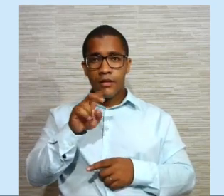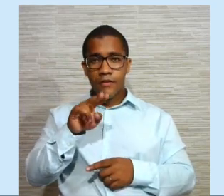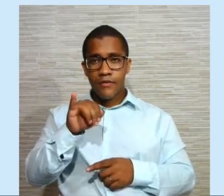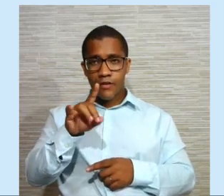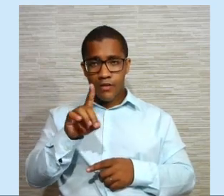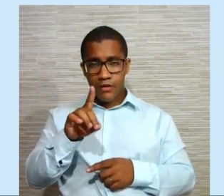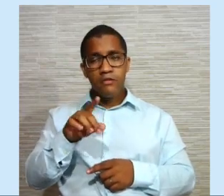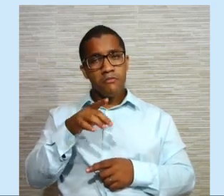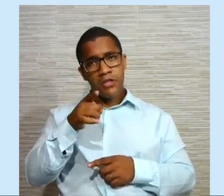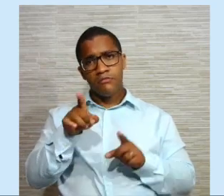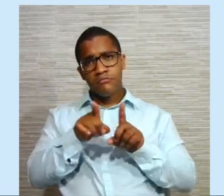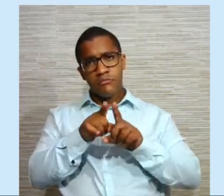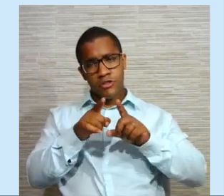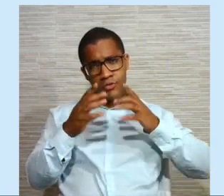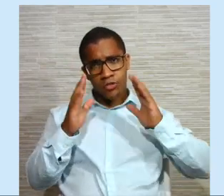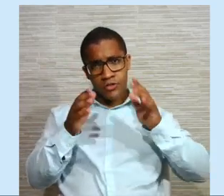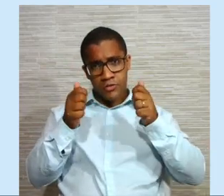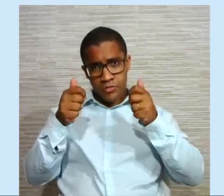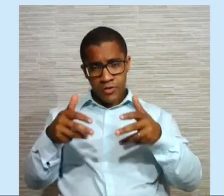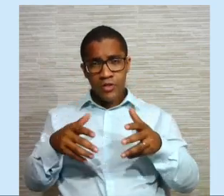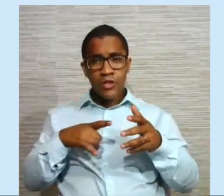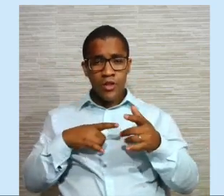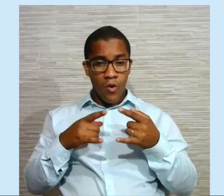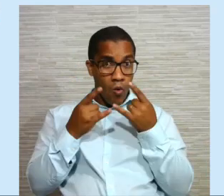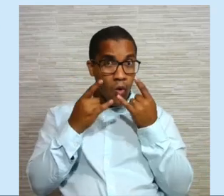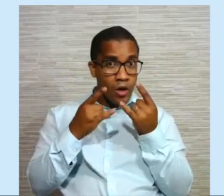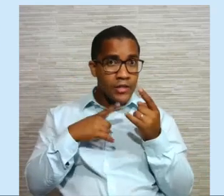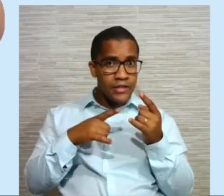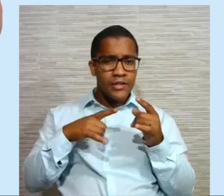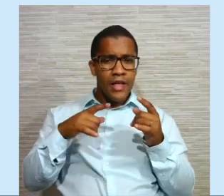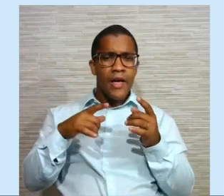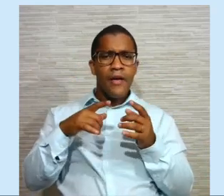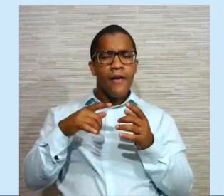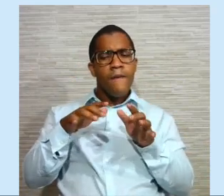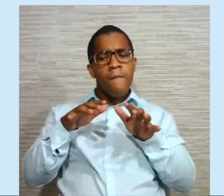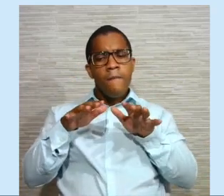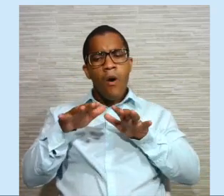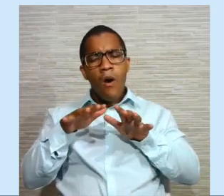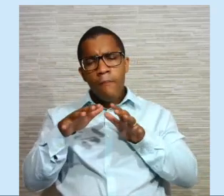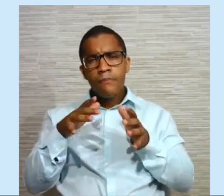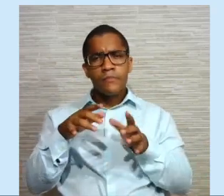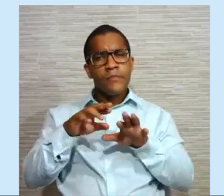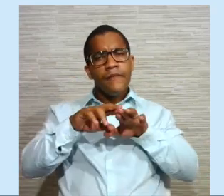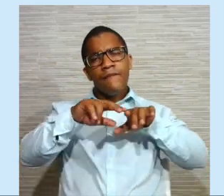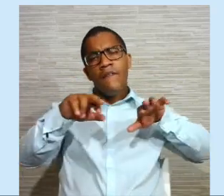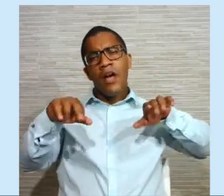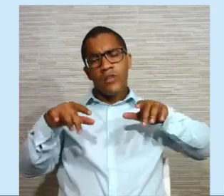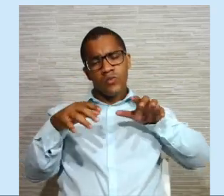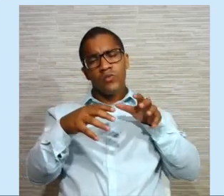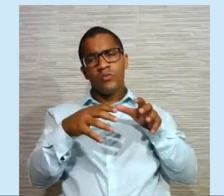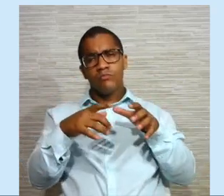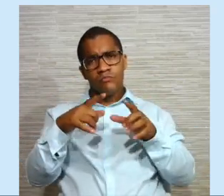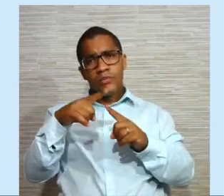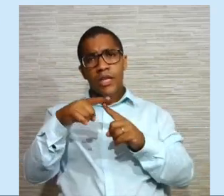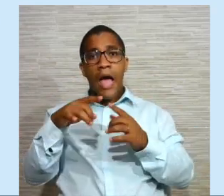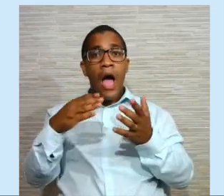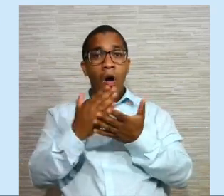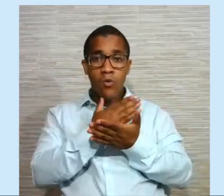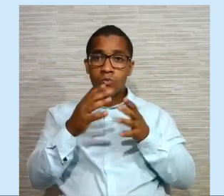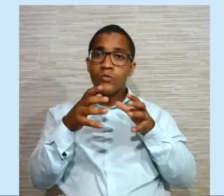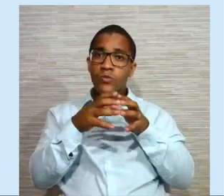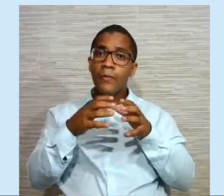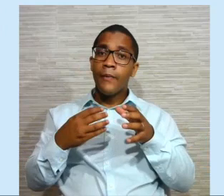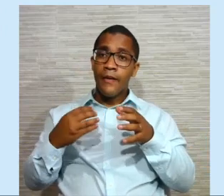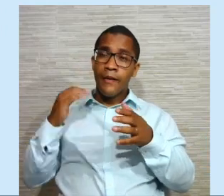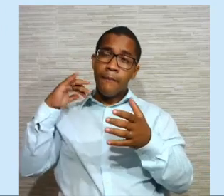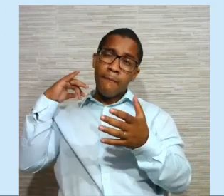falei, né? Enfim, o rock, ele tem outros ritmos, né? Tem outras bandas, ainda hoje está na ativa,